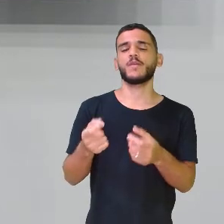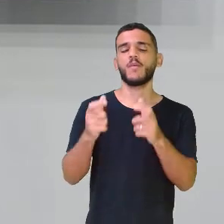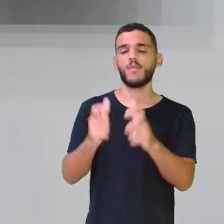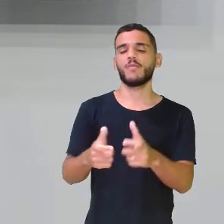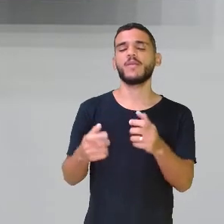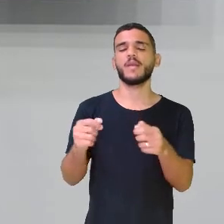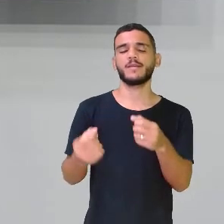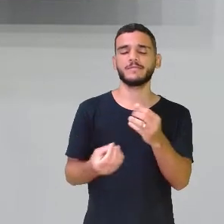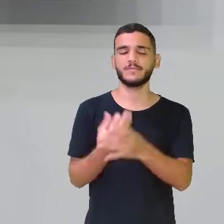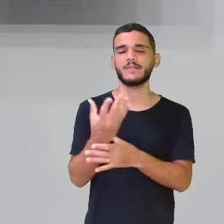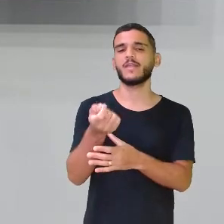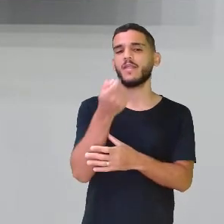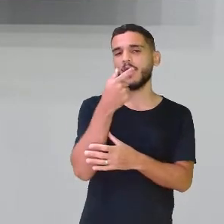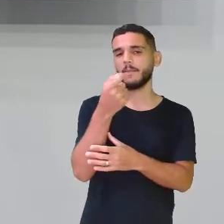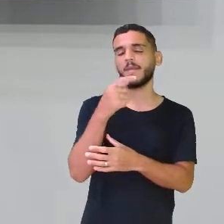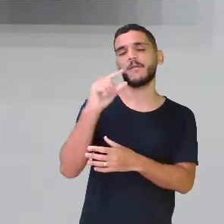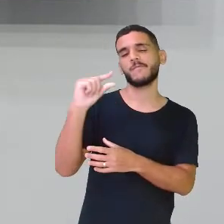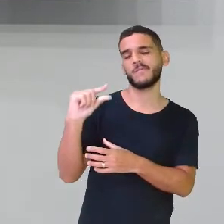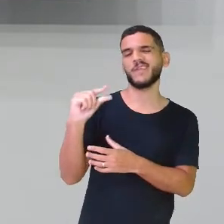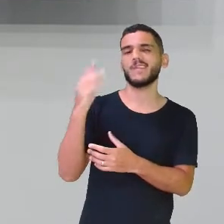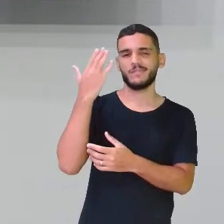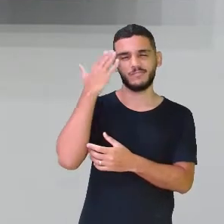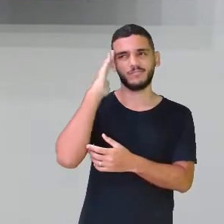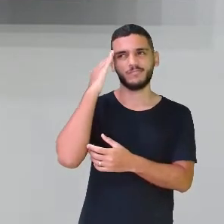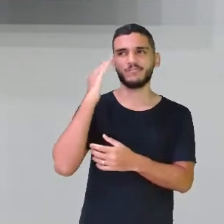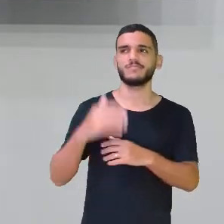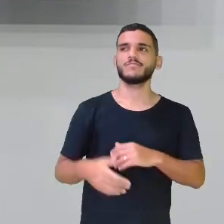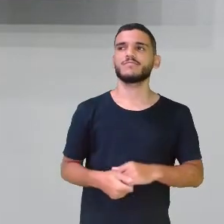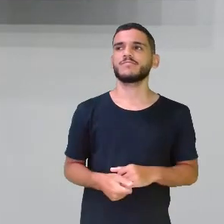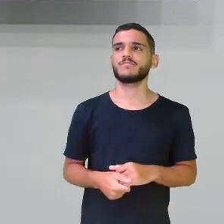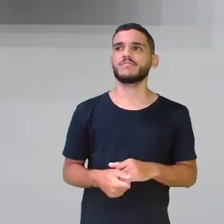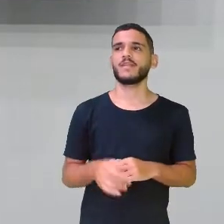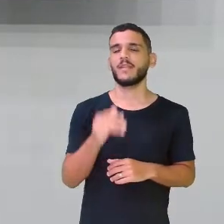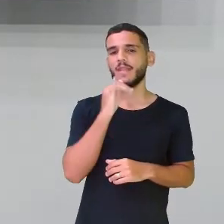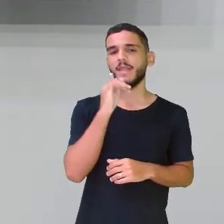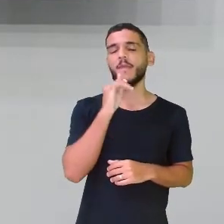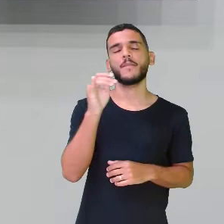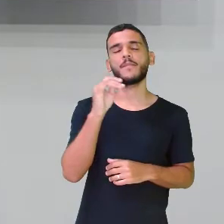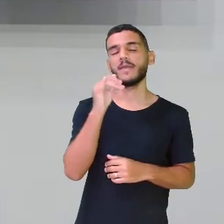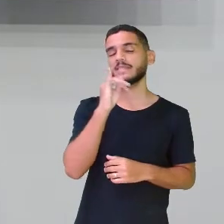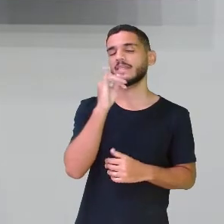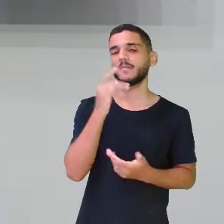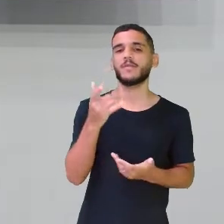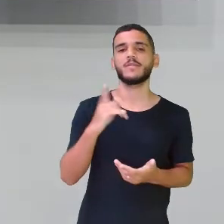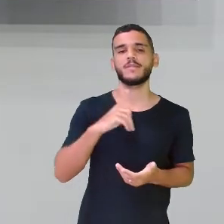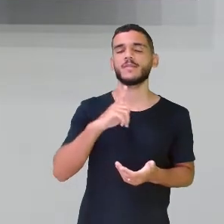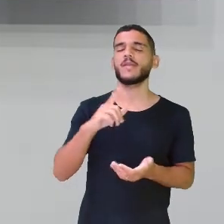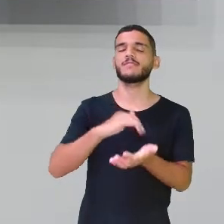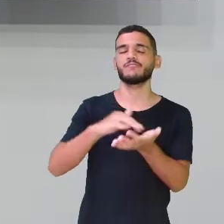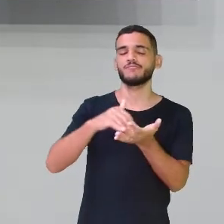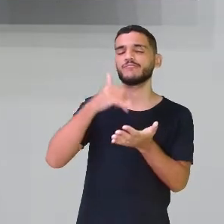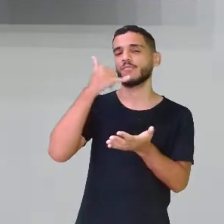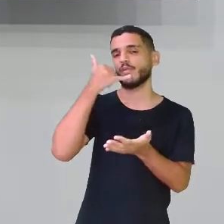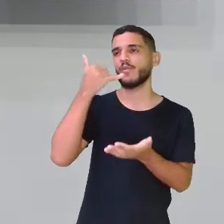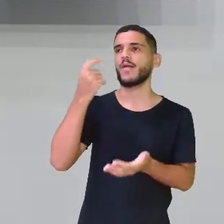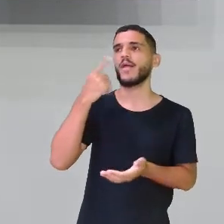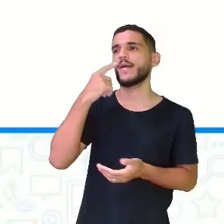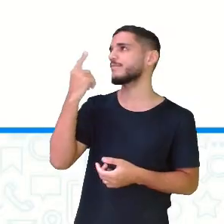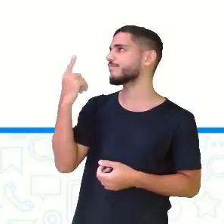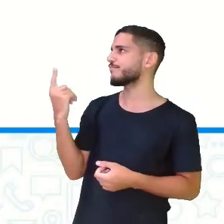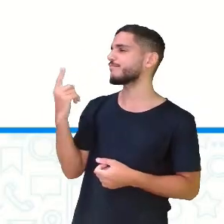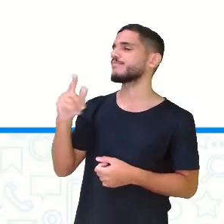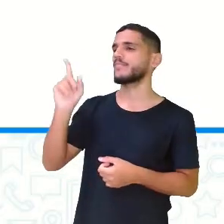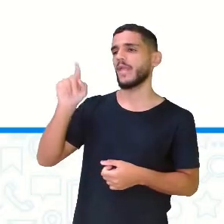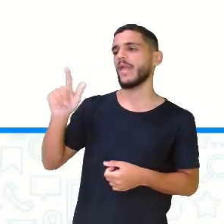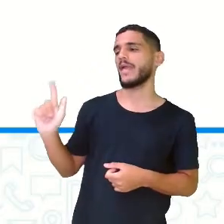em pequena quantidade, beleza? Aí eu já tenho, por exemplo, o smartphone, que provavelmente alguns de vocês estão